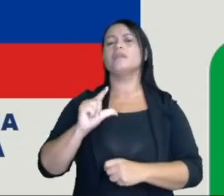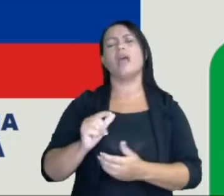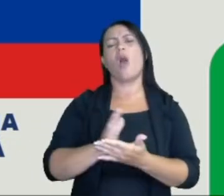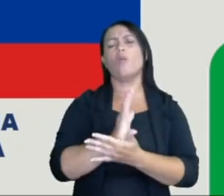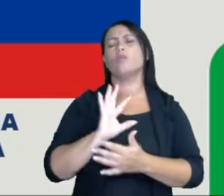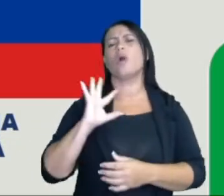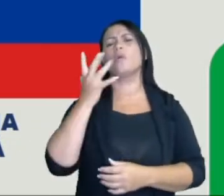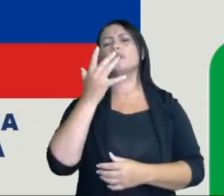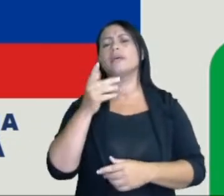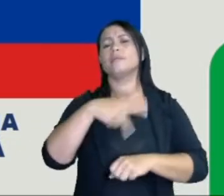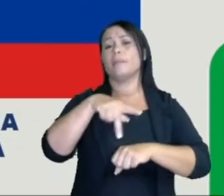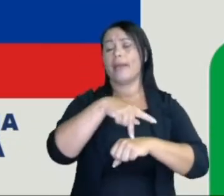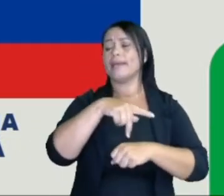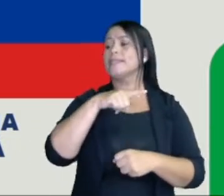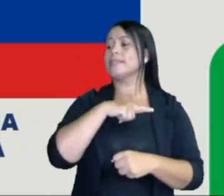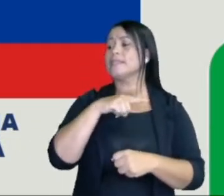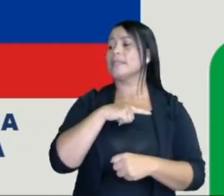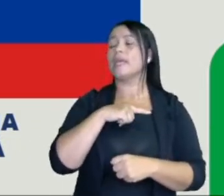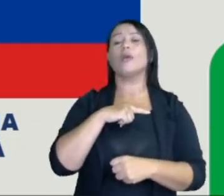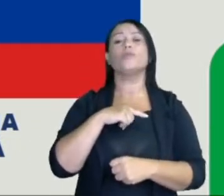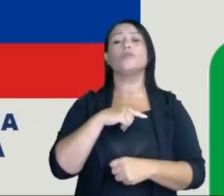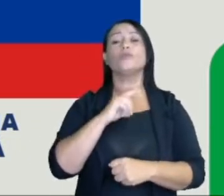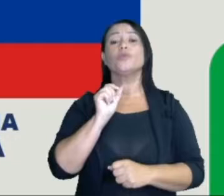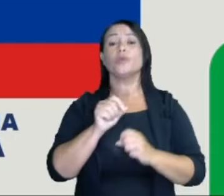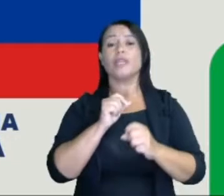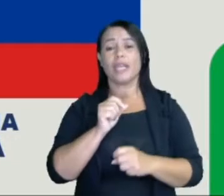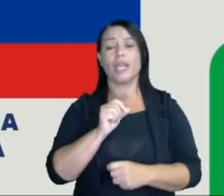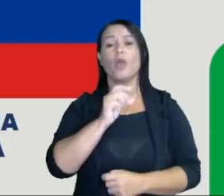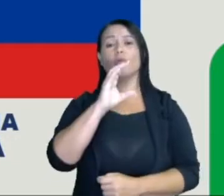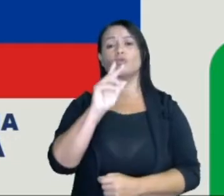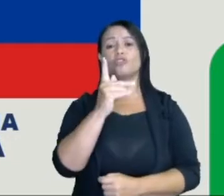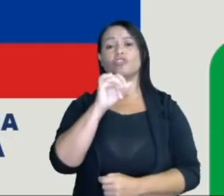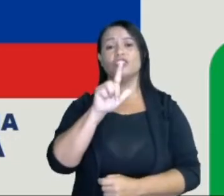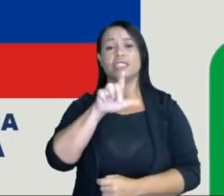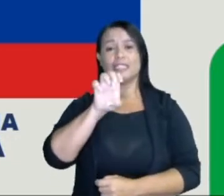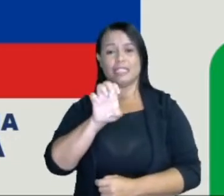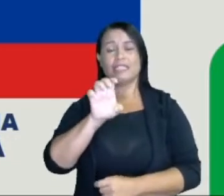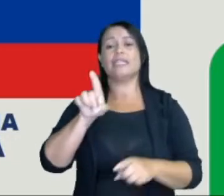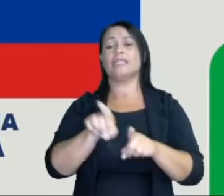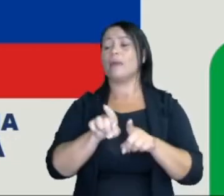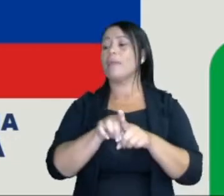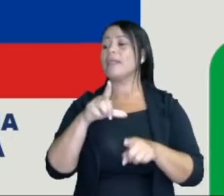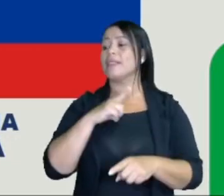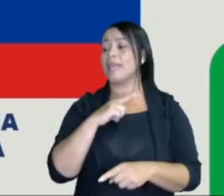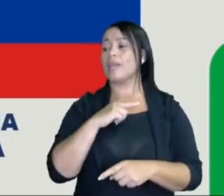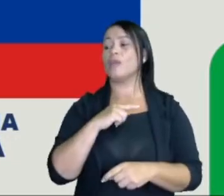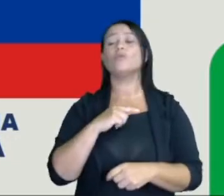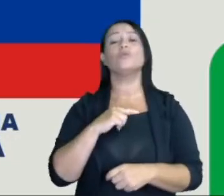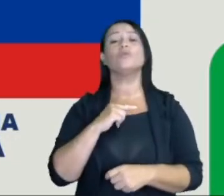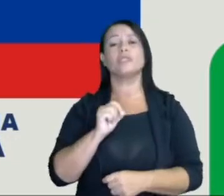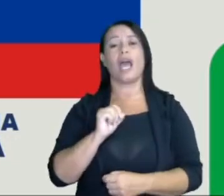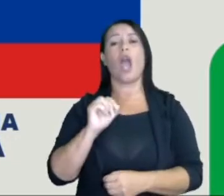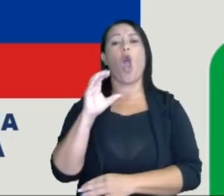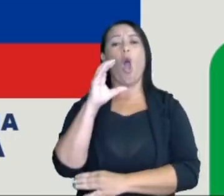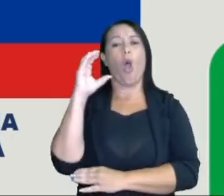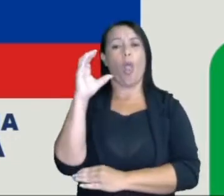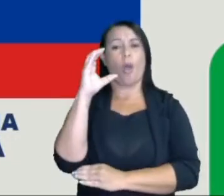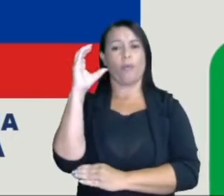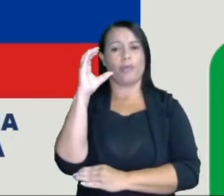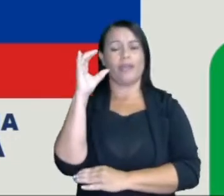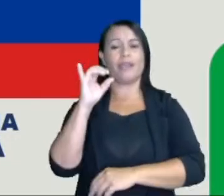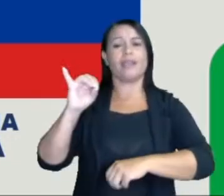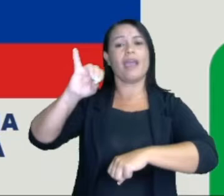alguns países. Aí temos o Chile, que a capital é Santiago. Temos a Colômbia, que